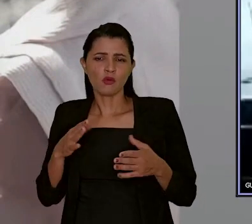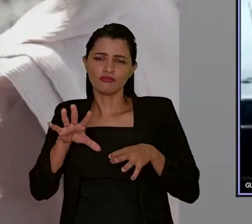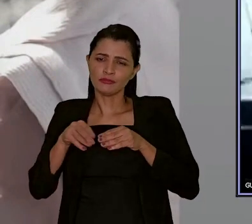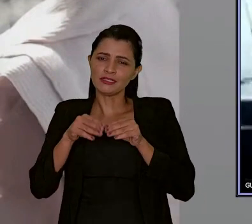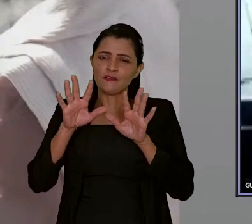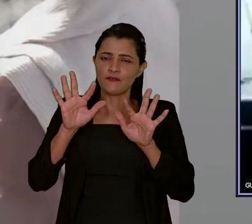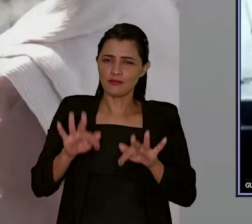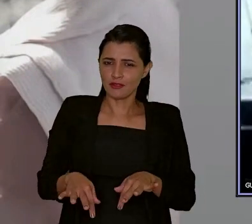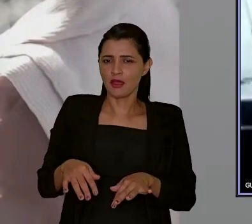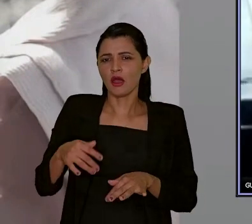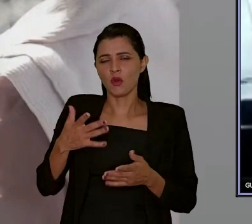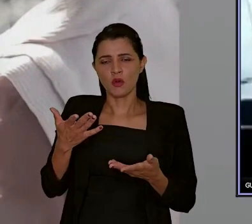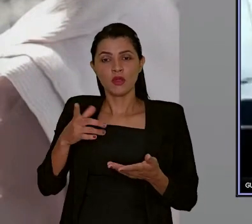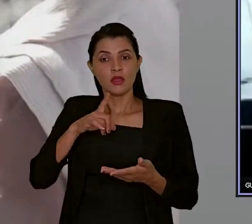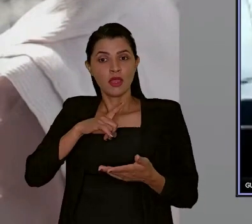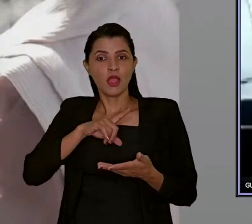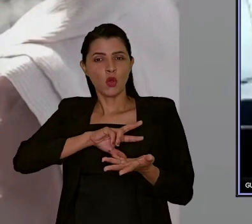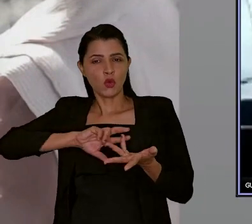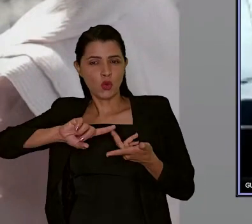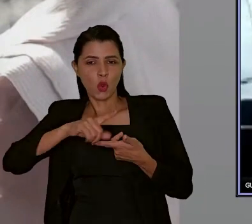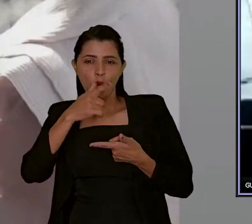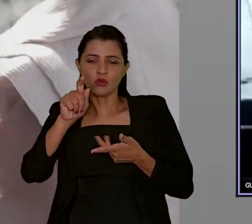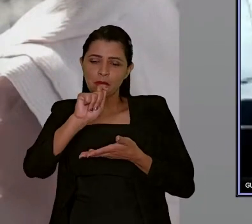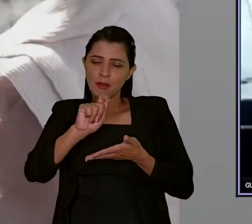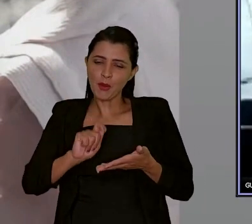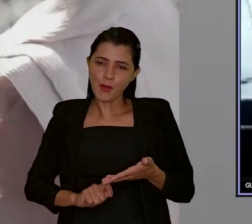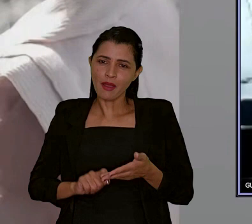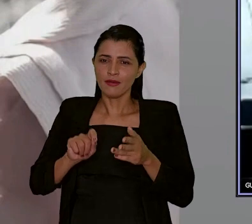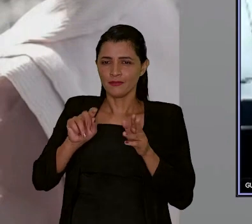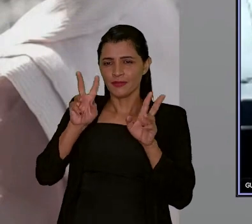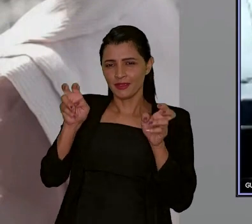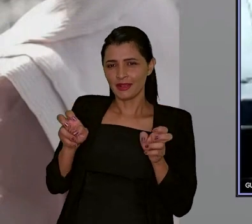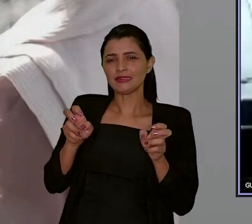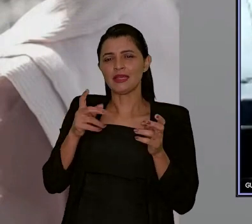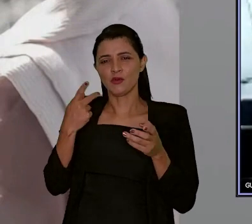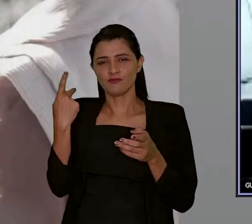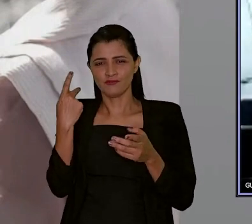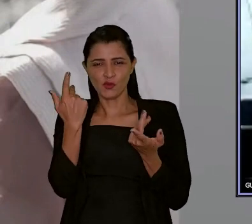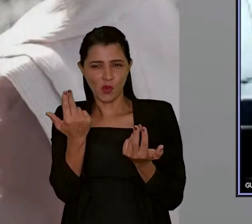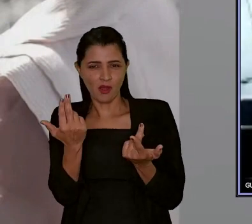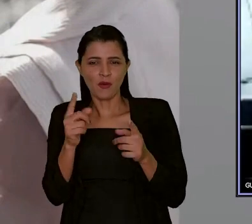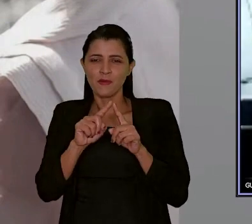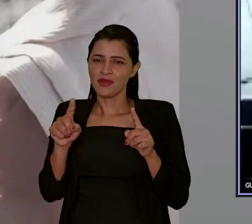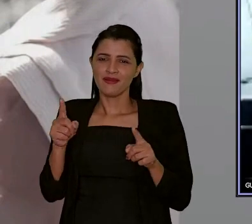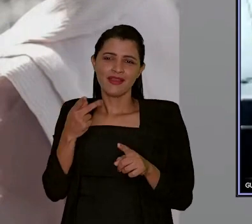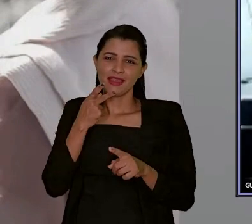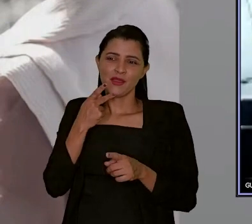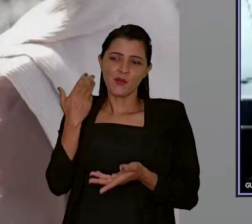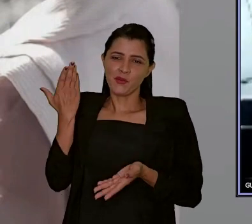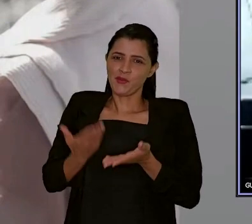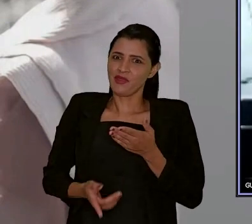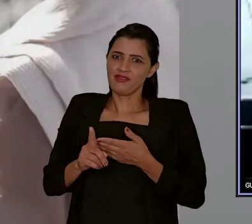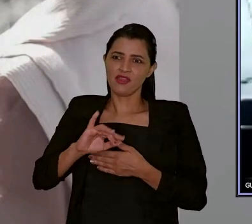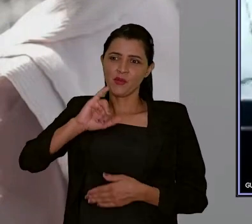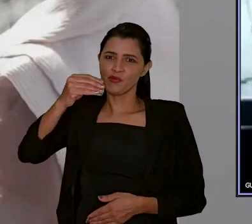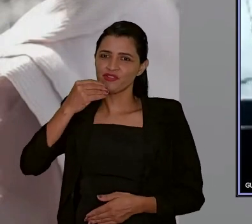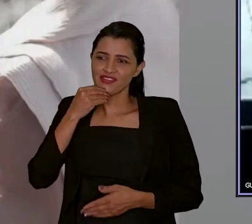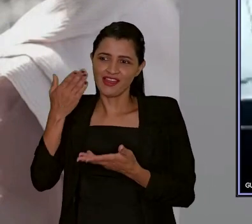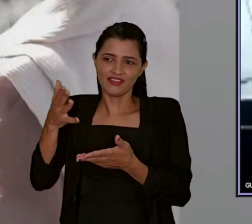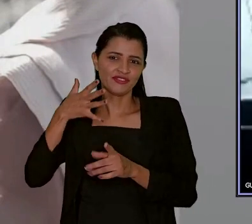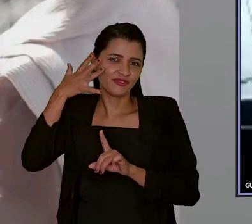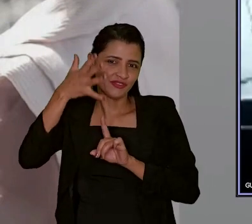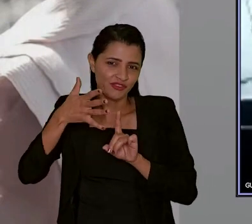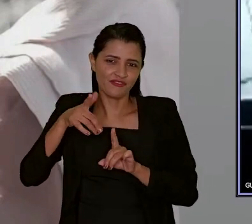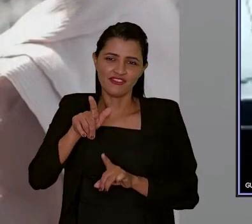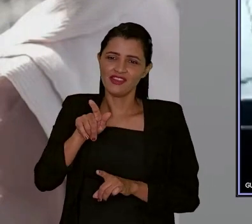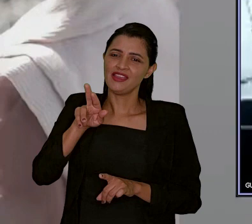aqui várias outras anotações em relação a temas controvertidos, mas eu não queria aqui perder a grande oportunidade de ouvir a Graciela, e por isso,